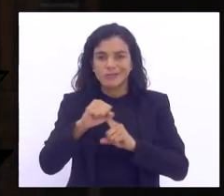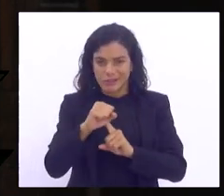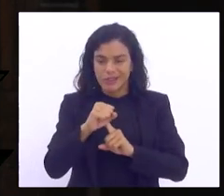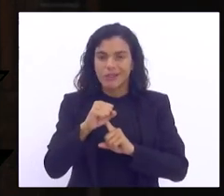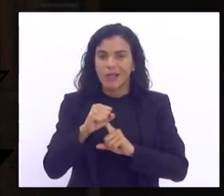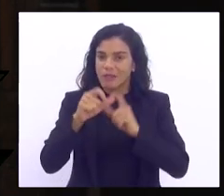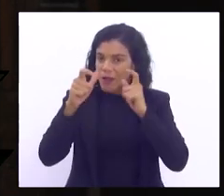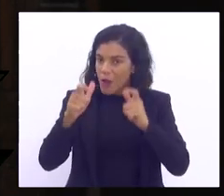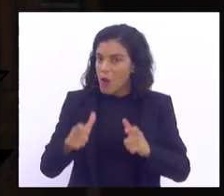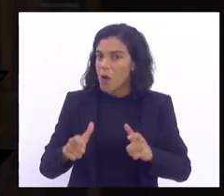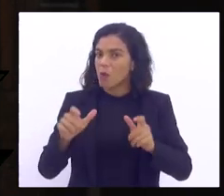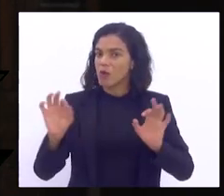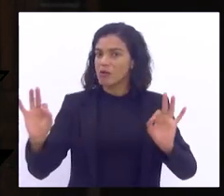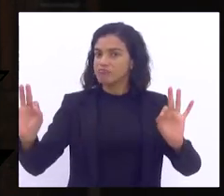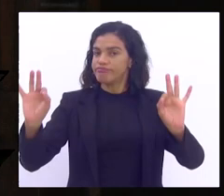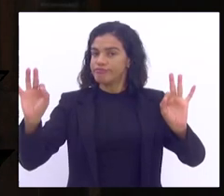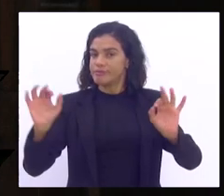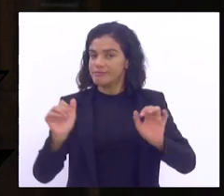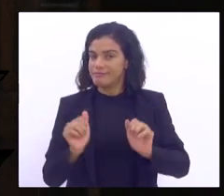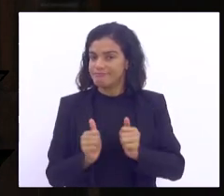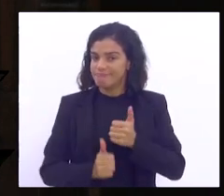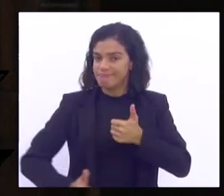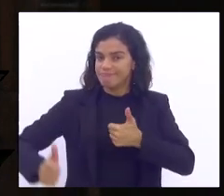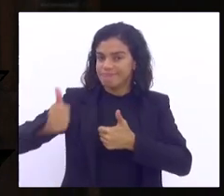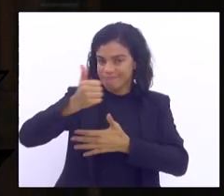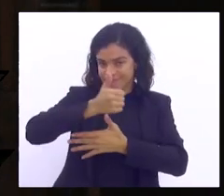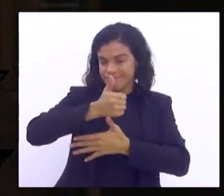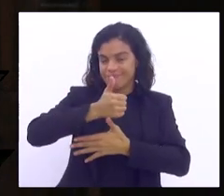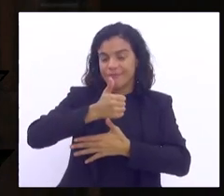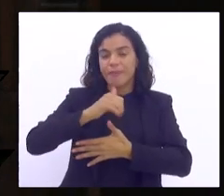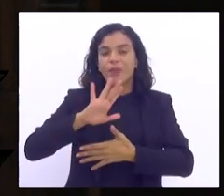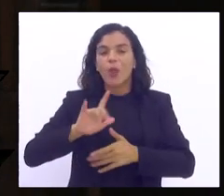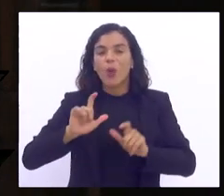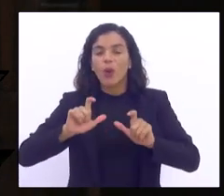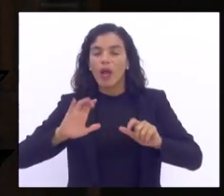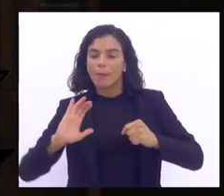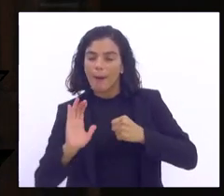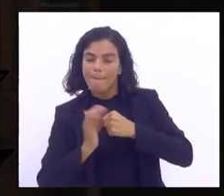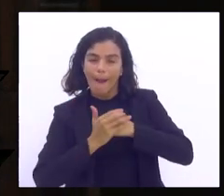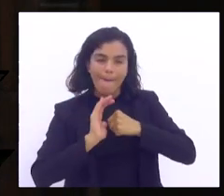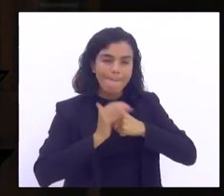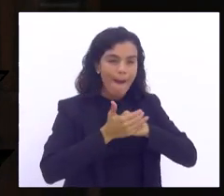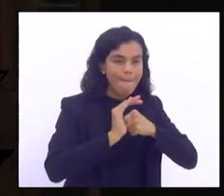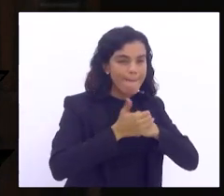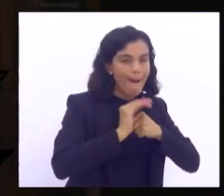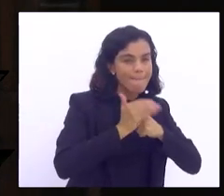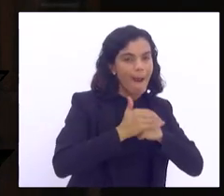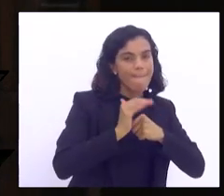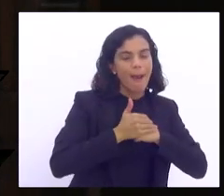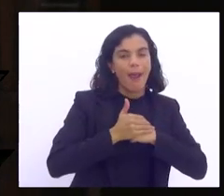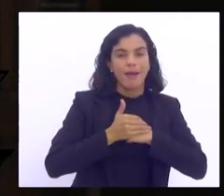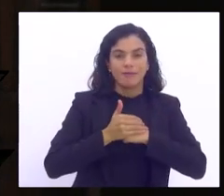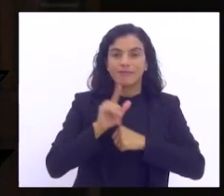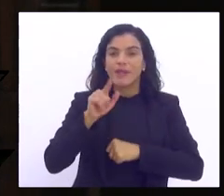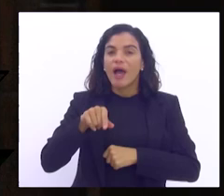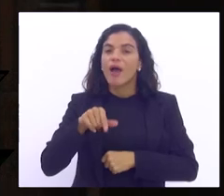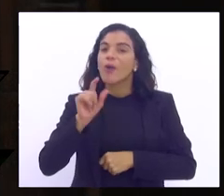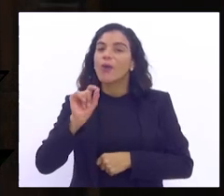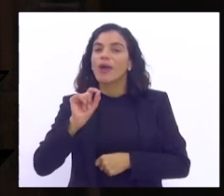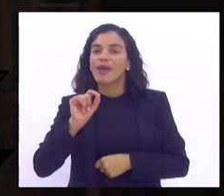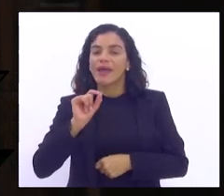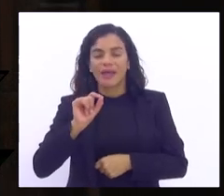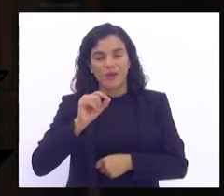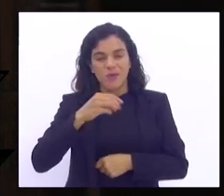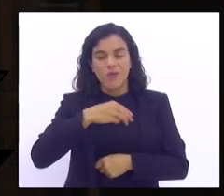Na sociedade é um lugar privilegiado, embora seguro. Refúgio para todos os seus membros. É chamado santuário da vida,